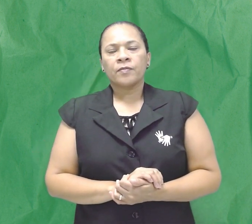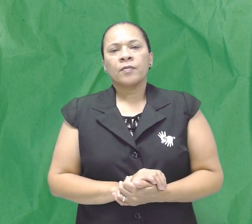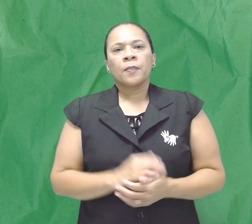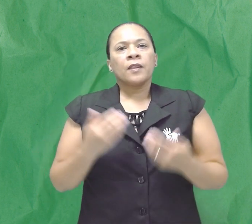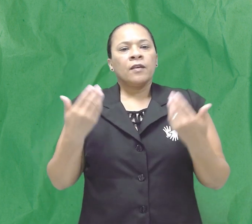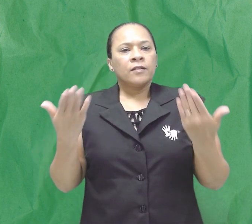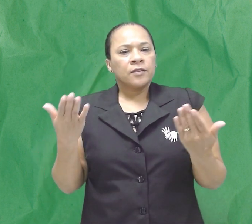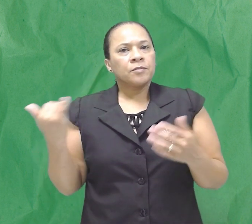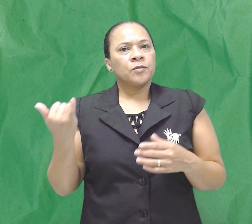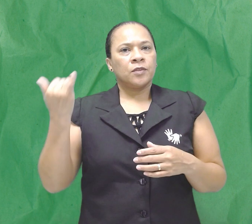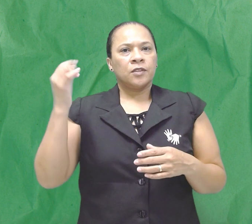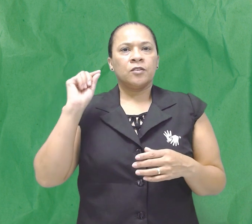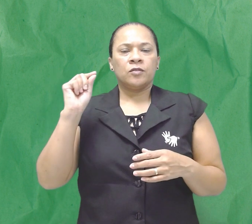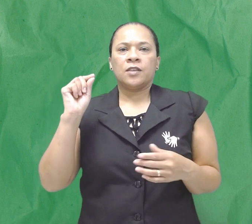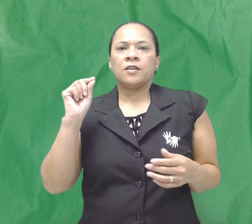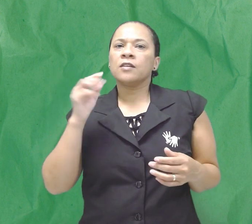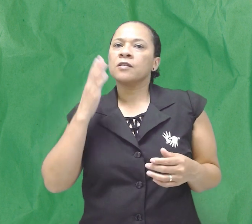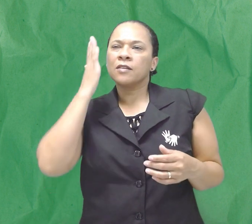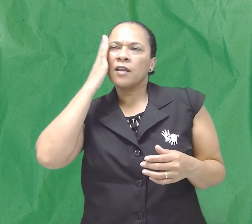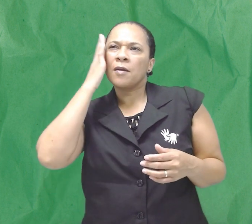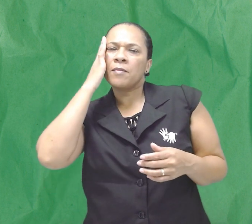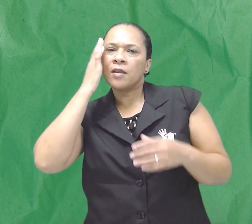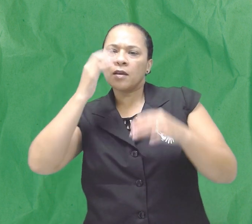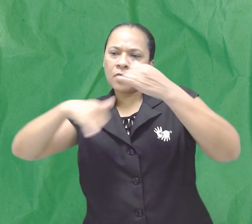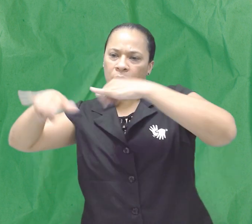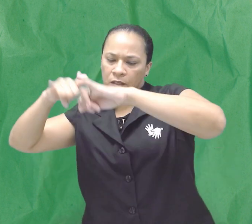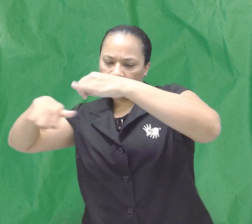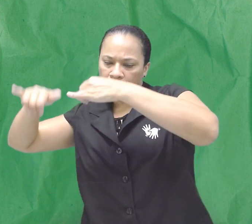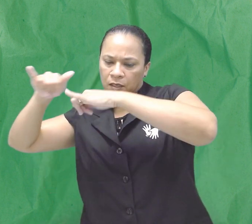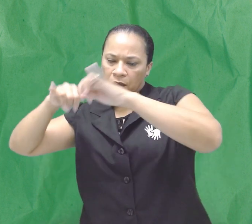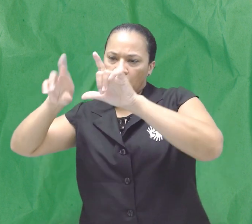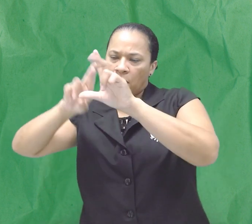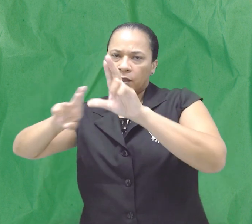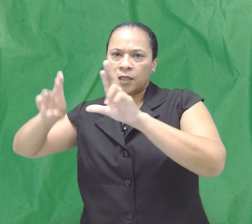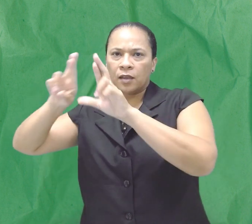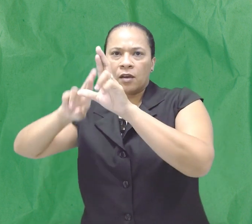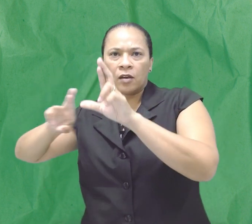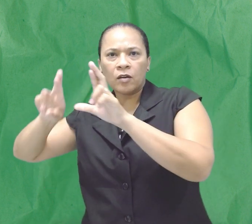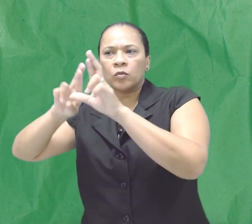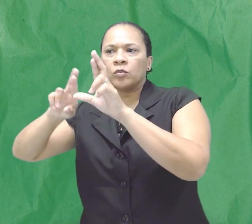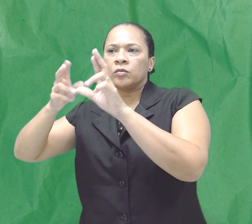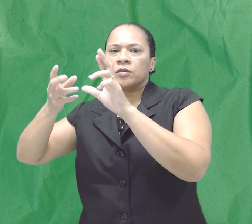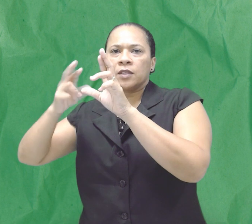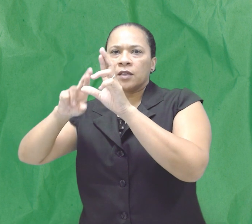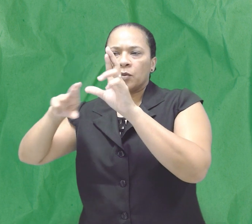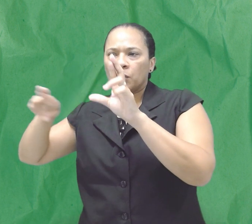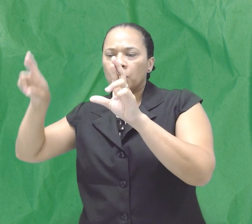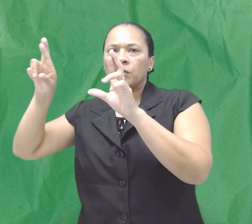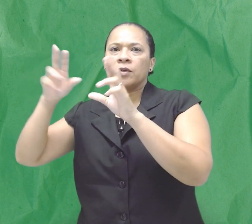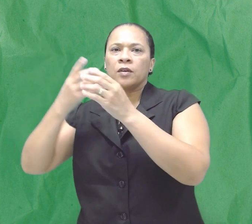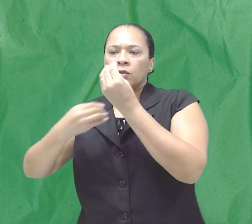né, saber qual que é a reação química, relação estequiométrica entre o ácido e base, porque ao